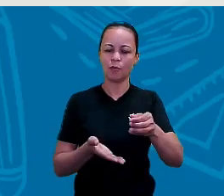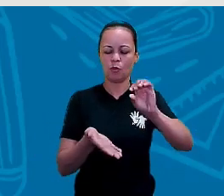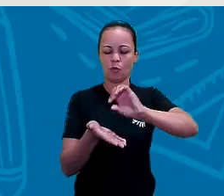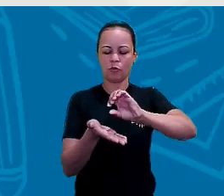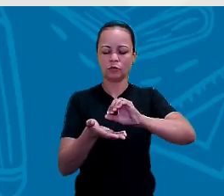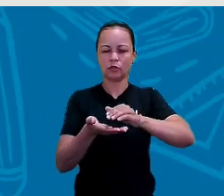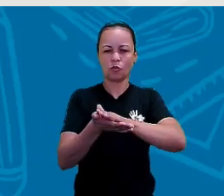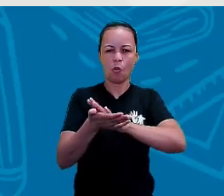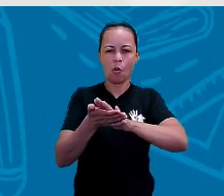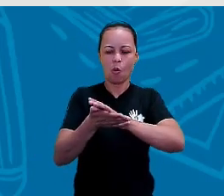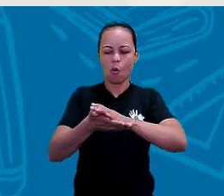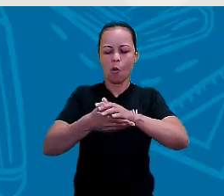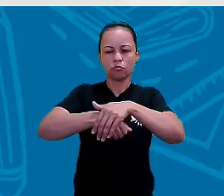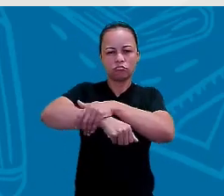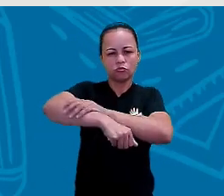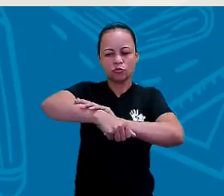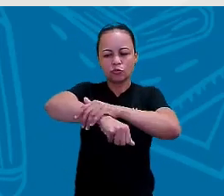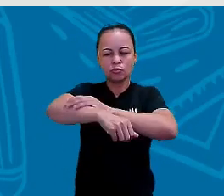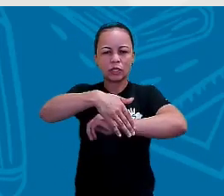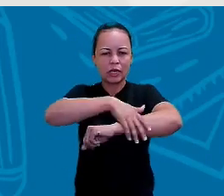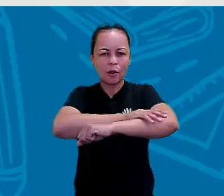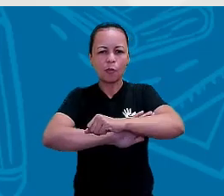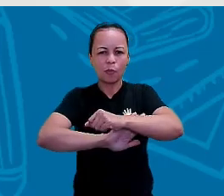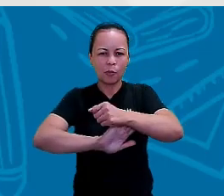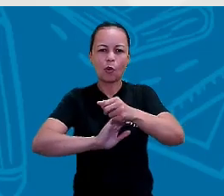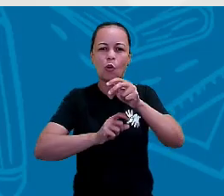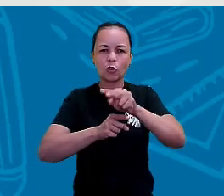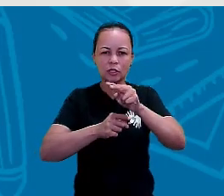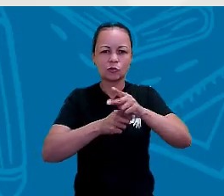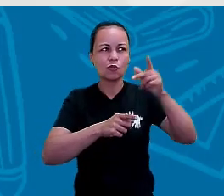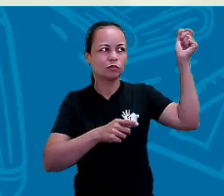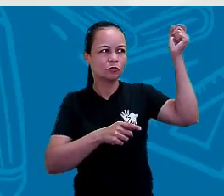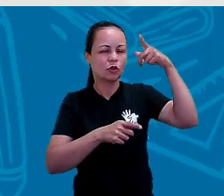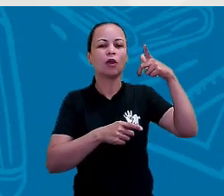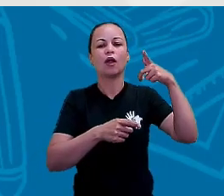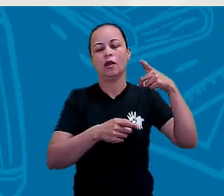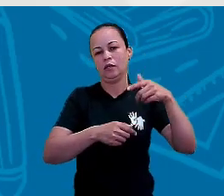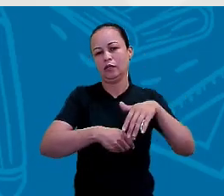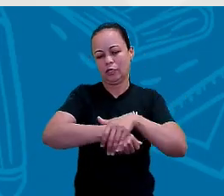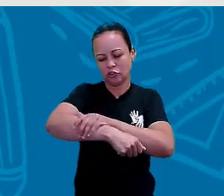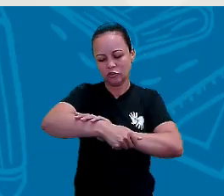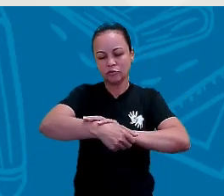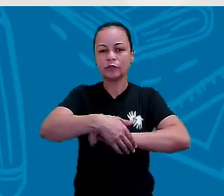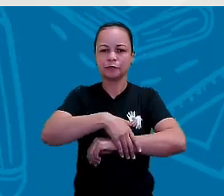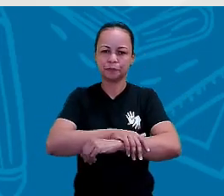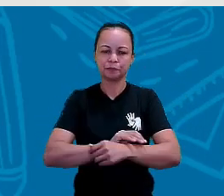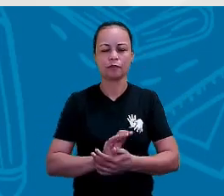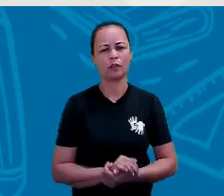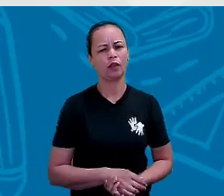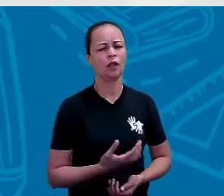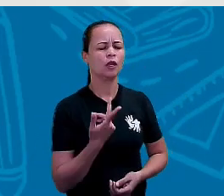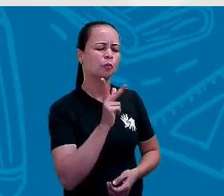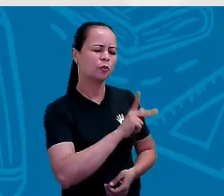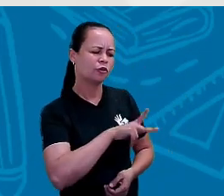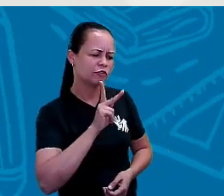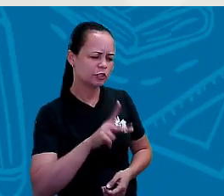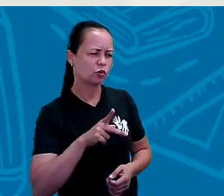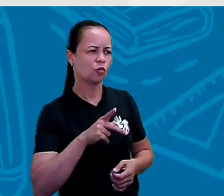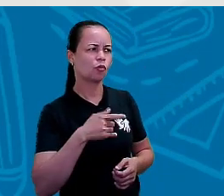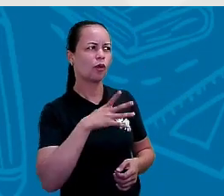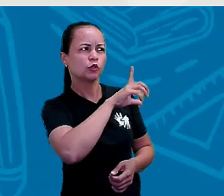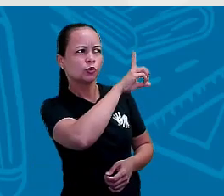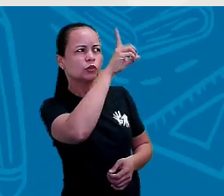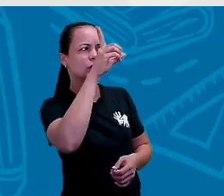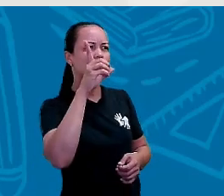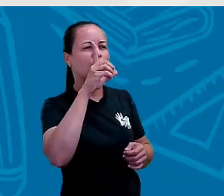na pele para proteger a nossa pele dos raios do sol, tá certo? E, professor, quando o dia estiver